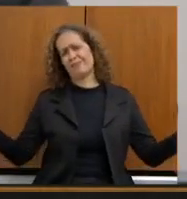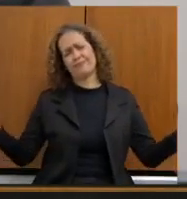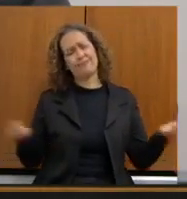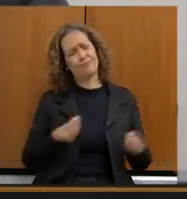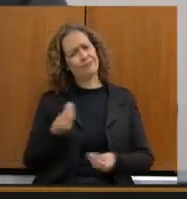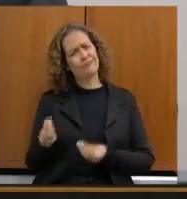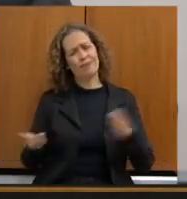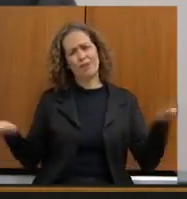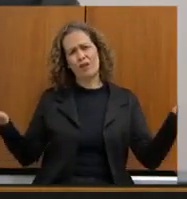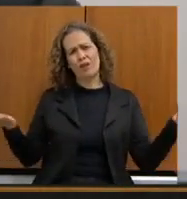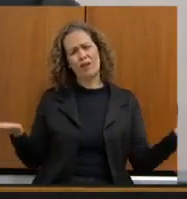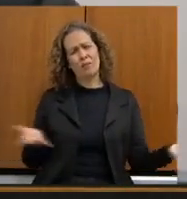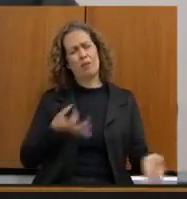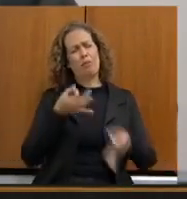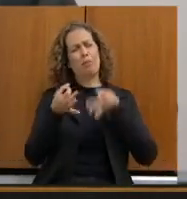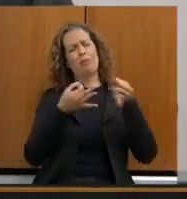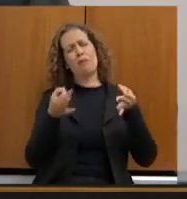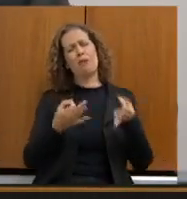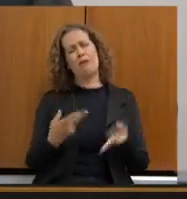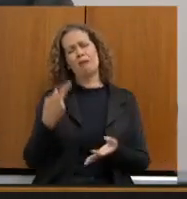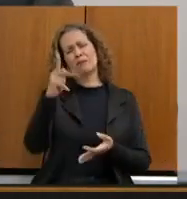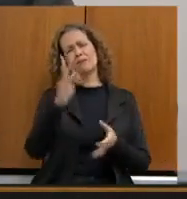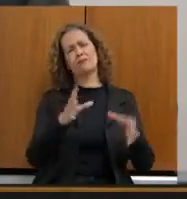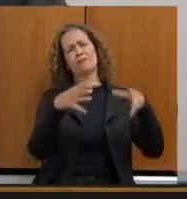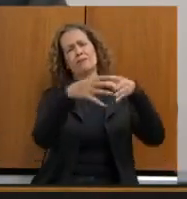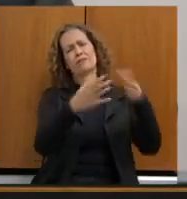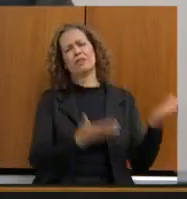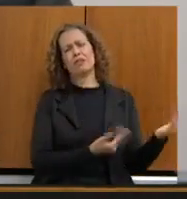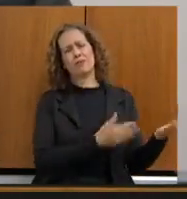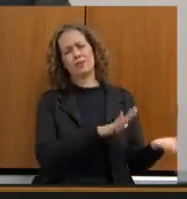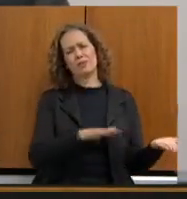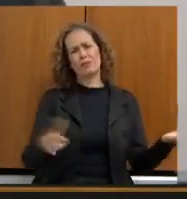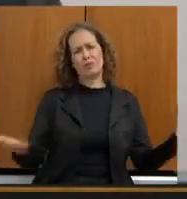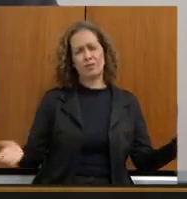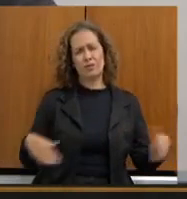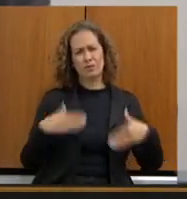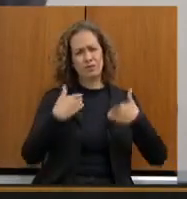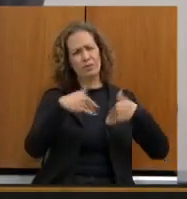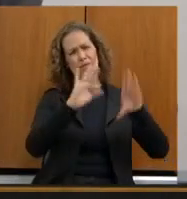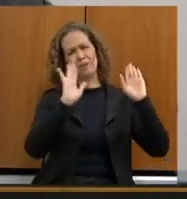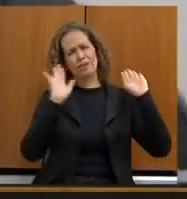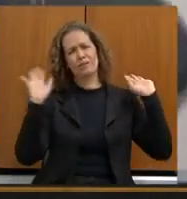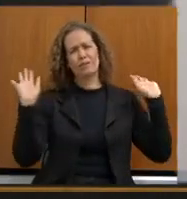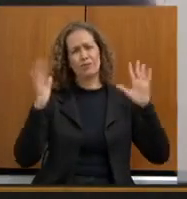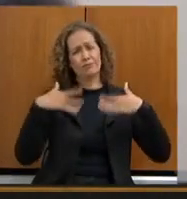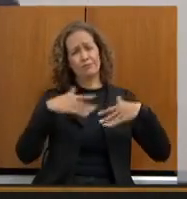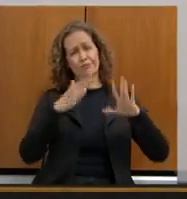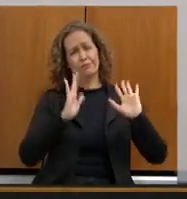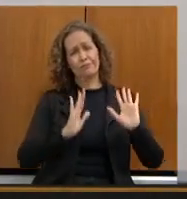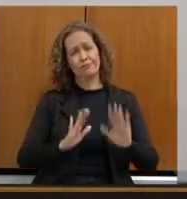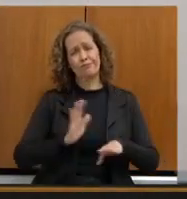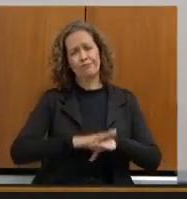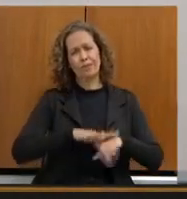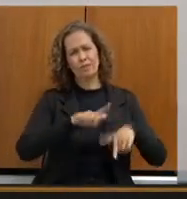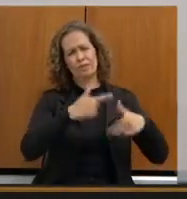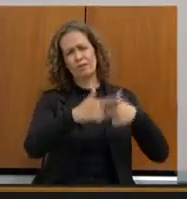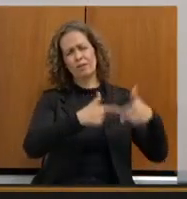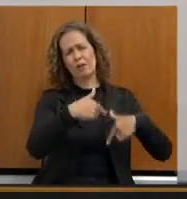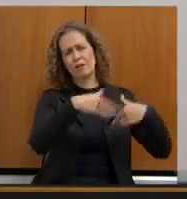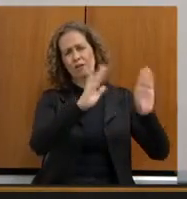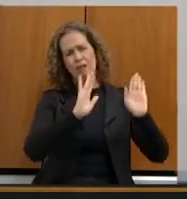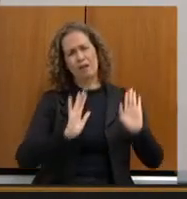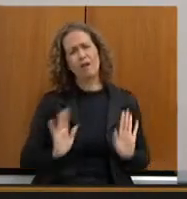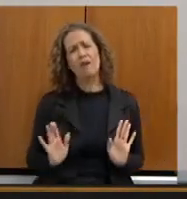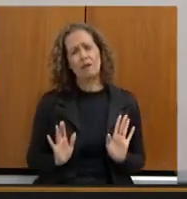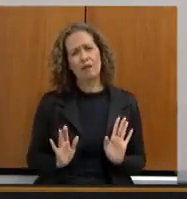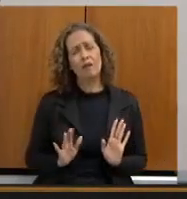vai palpitar na sua Vara da Infância Juventude e no seu na sua atuação é